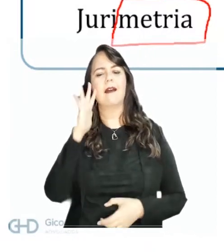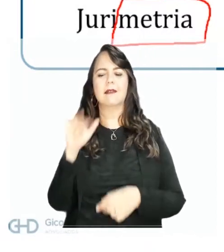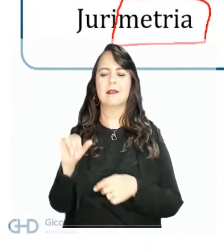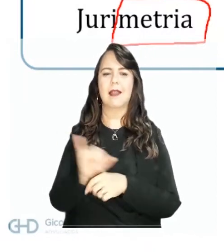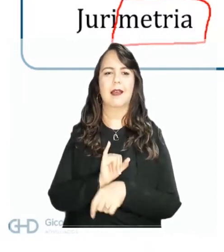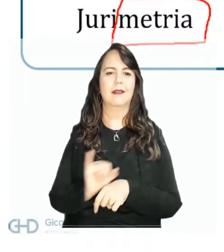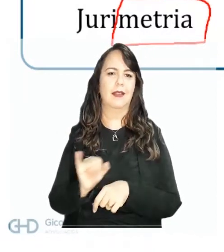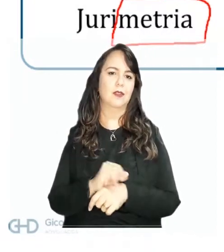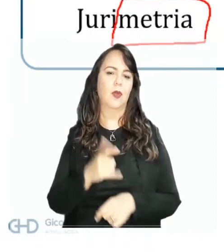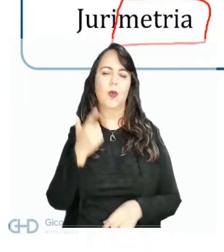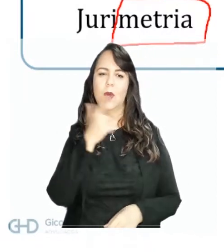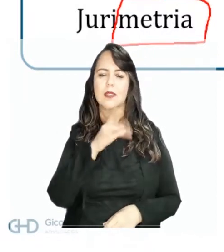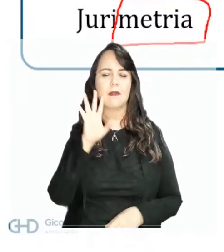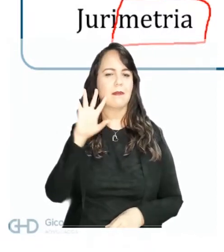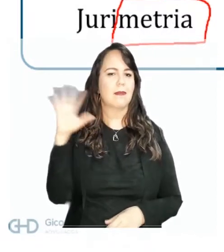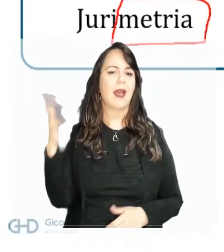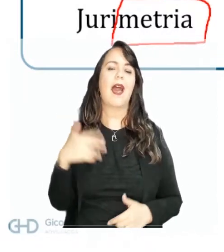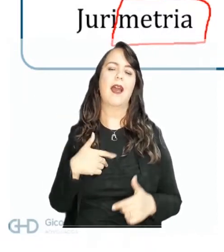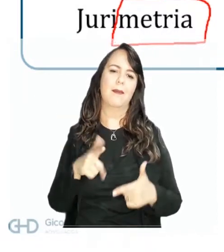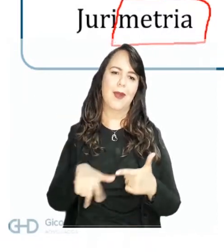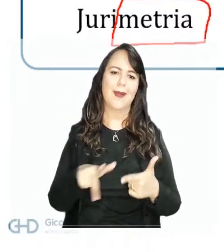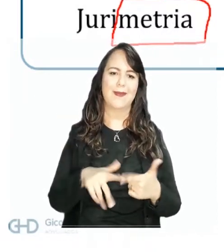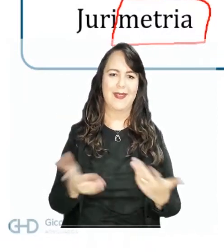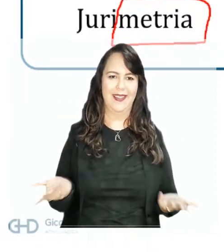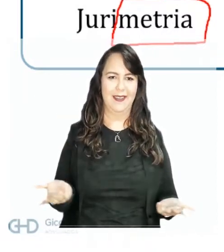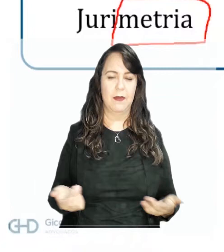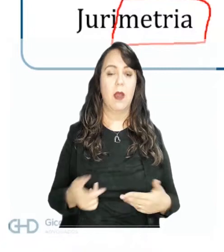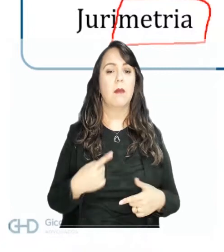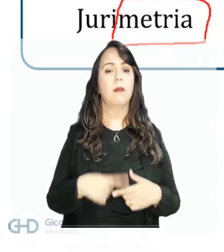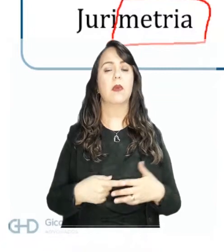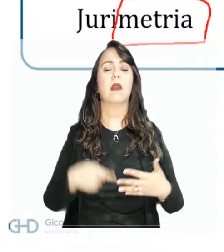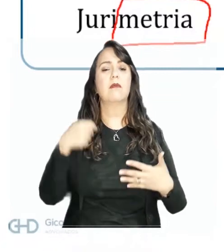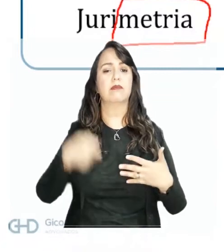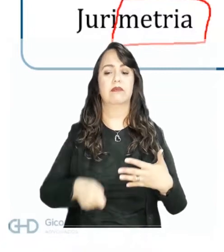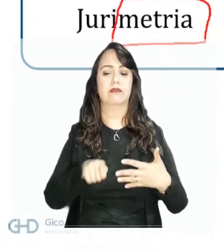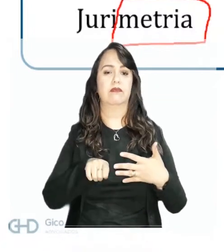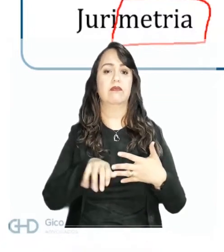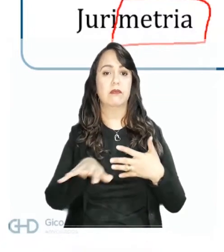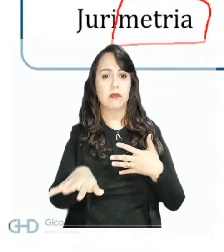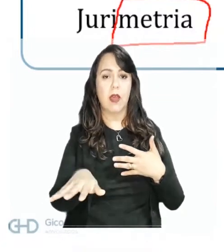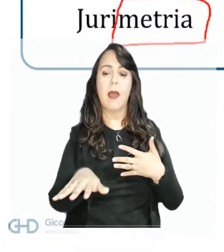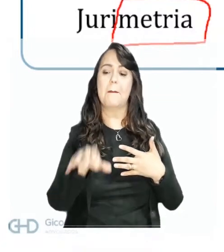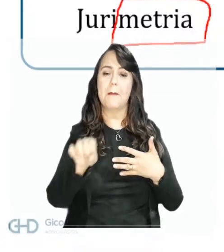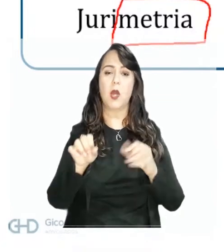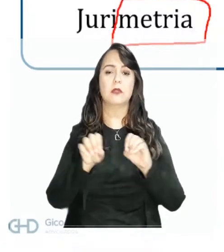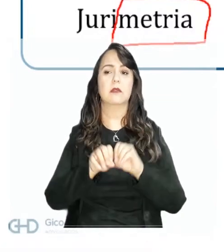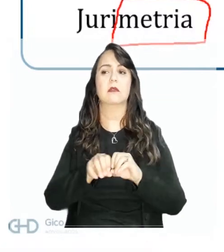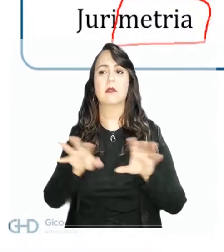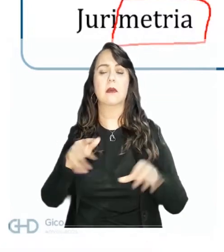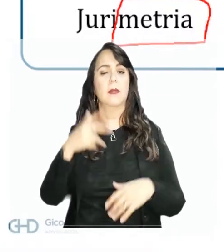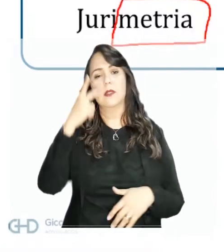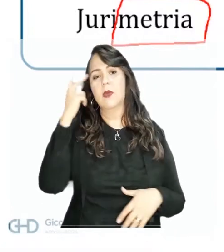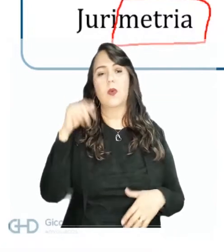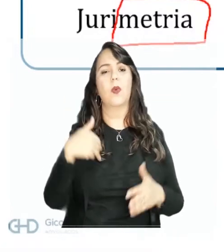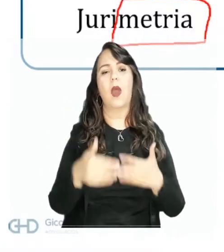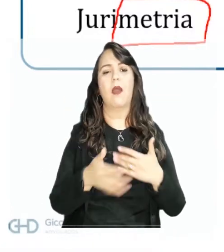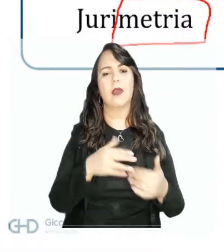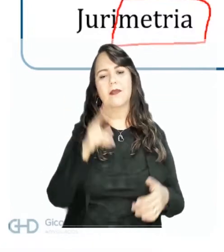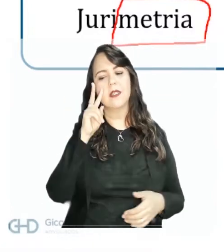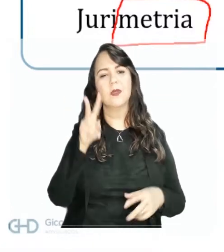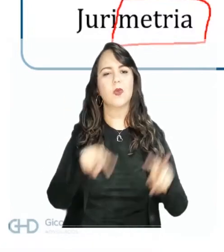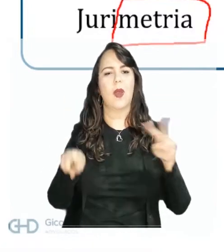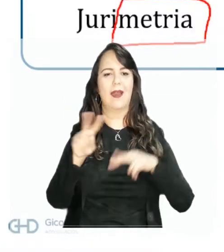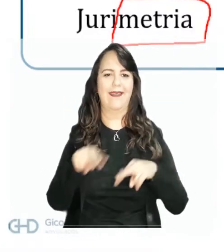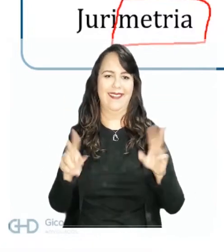para lidar com esses problemas e, muitas vezes, como o doutor Cristian vai falar depois, antecipar ou mesmo matar essas